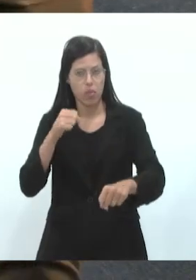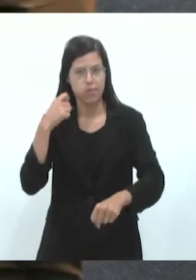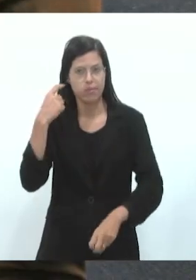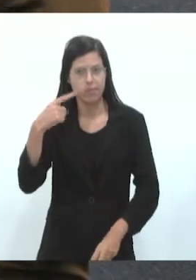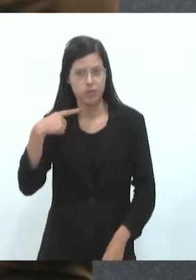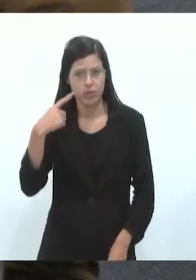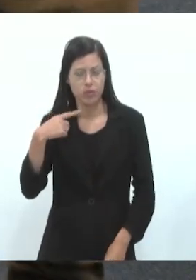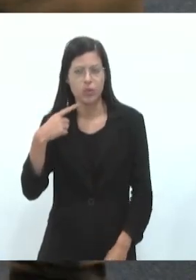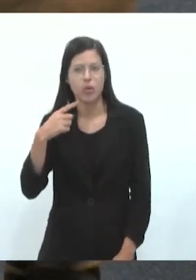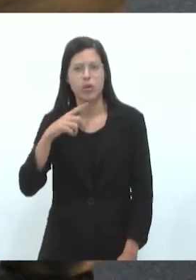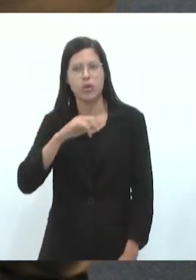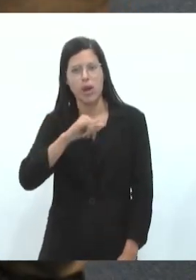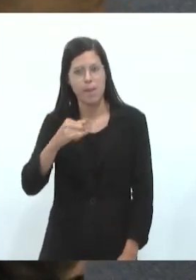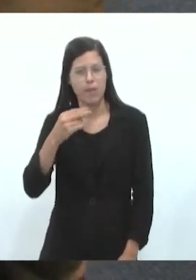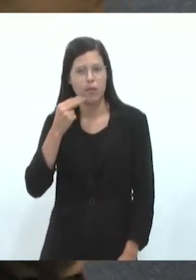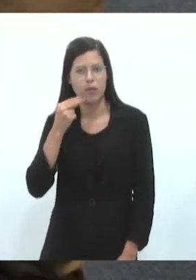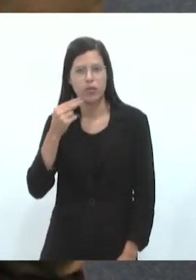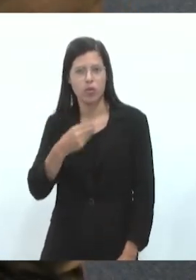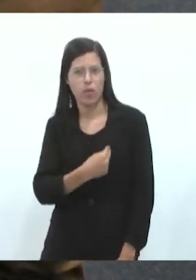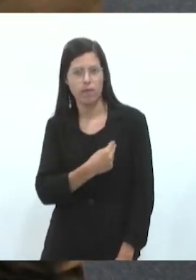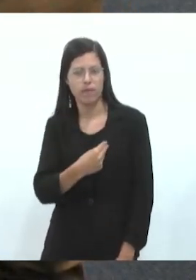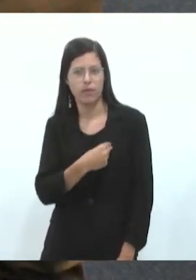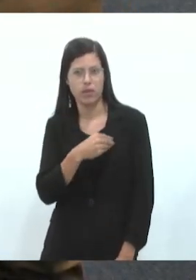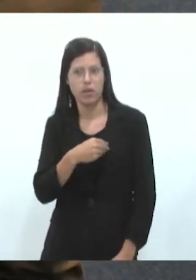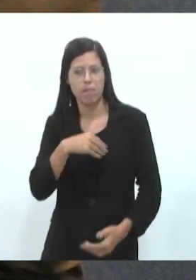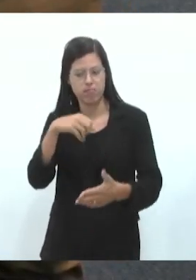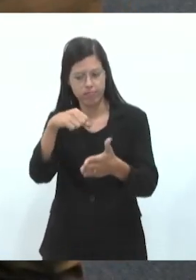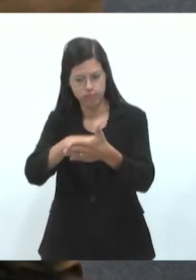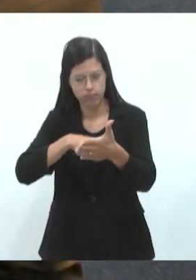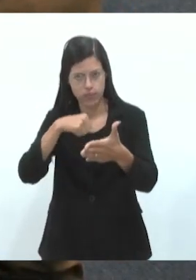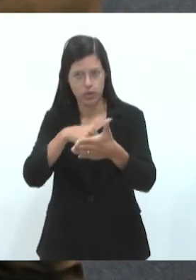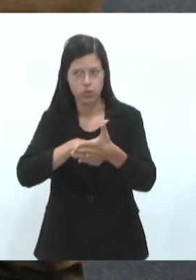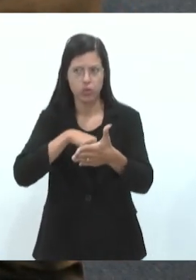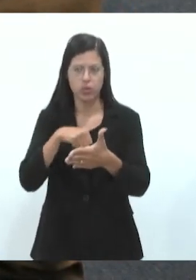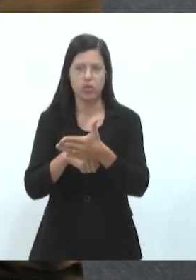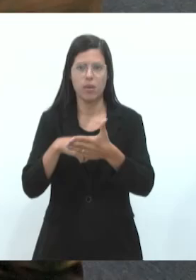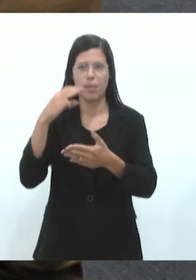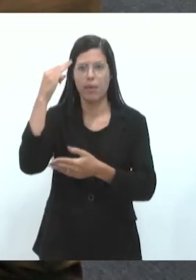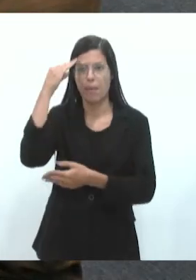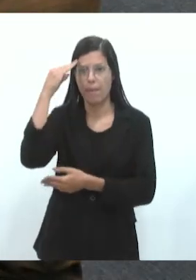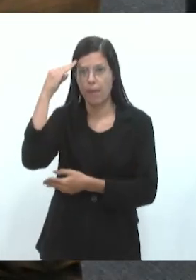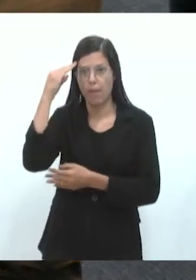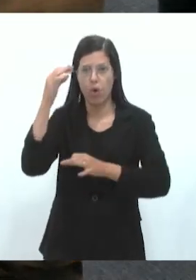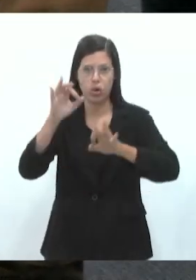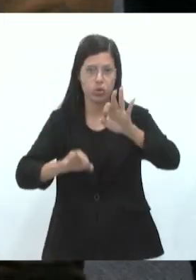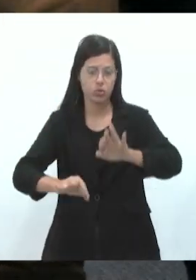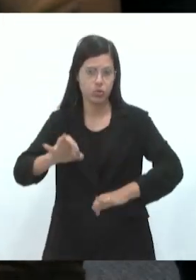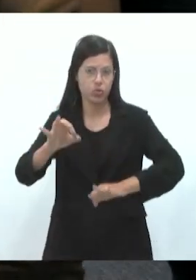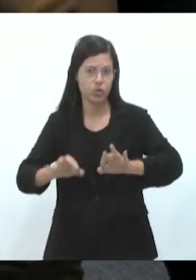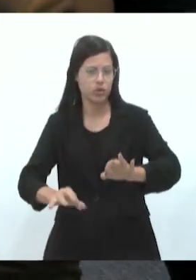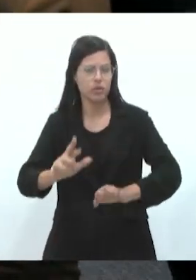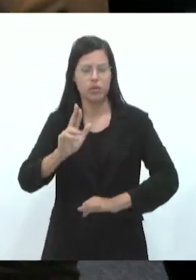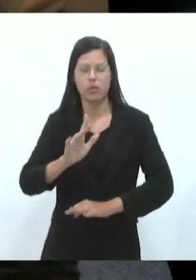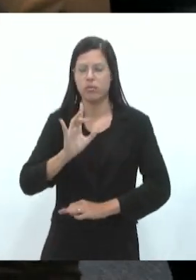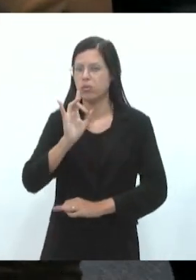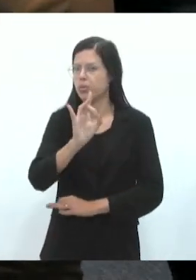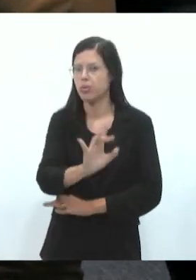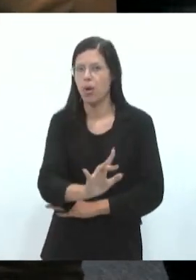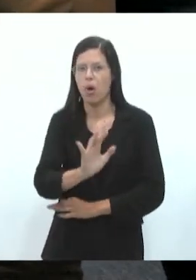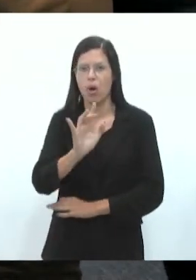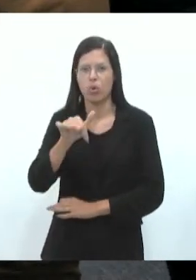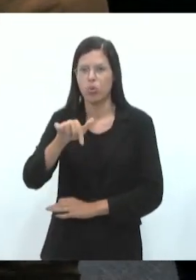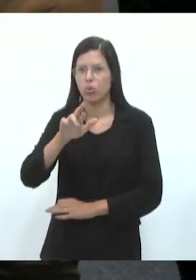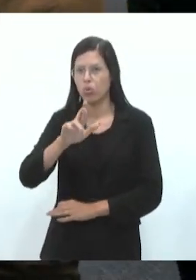anos restantes da sua vida para lutar pela memória e justiça, não apenas de